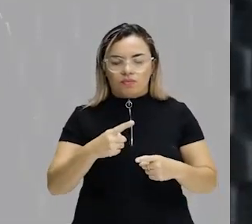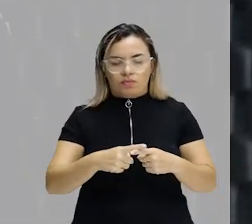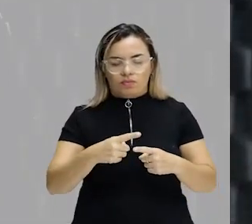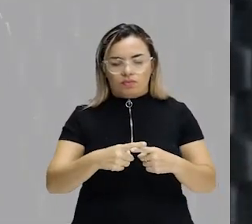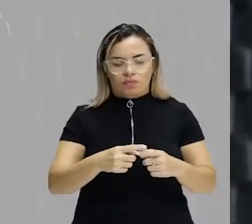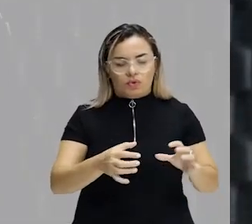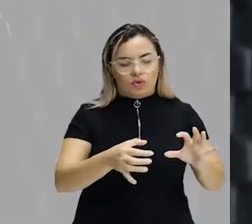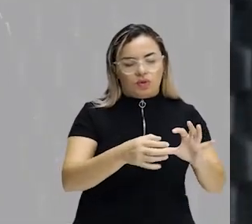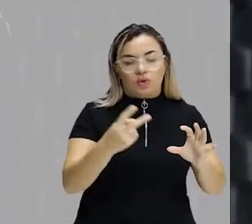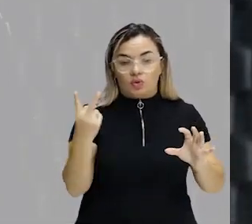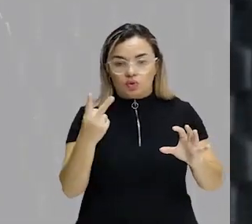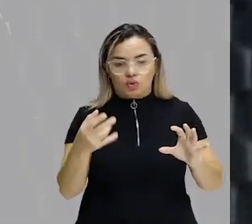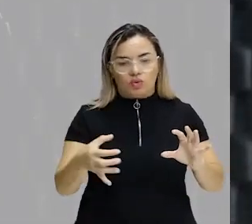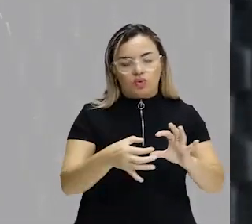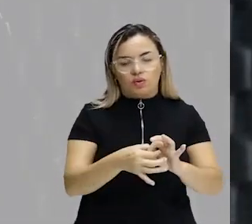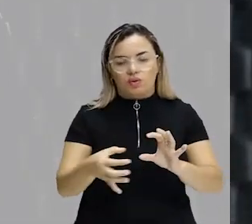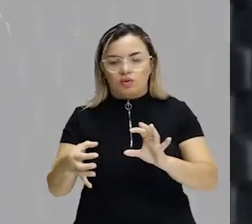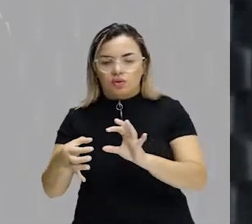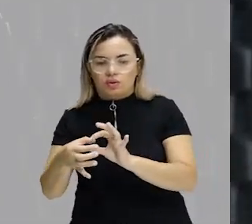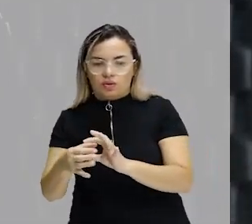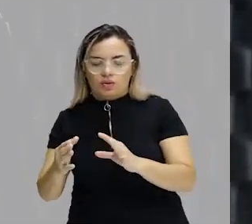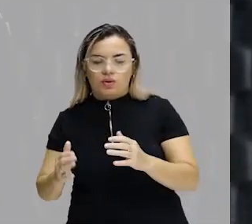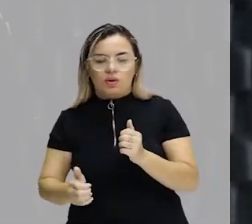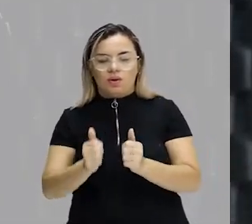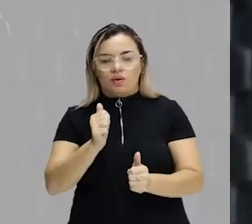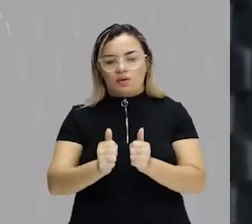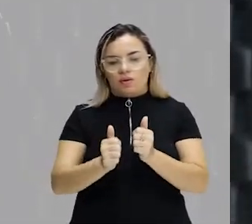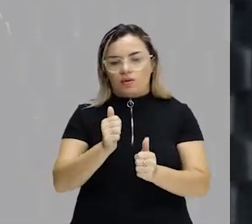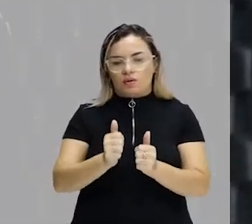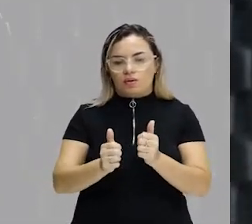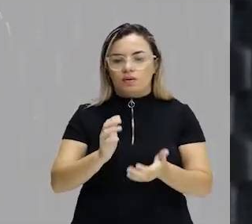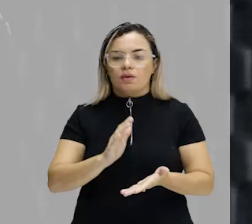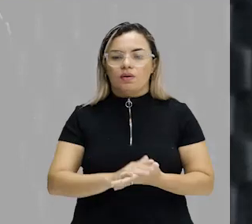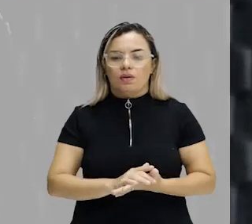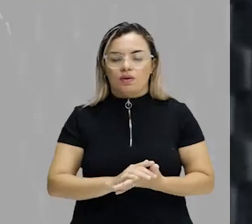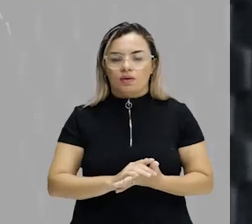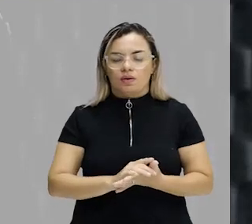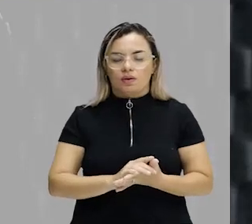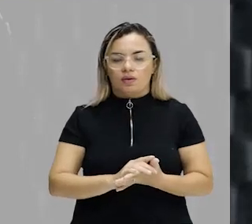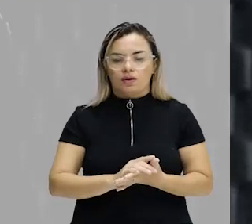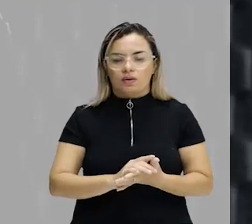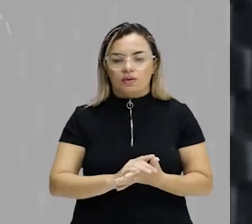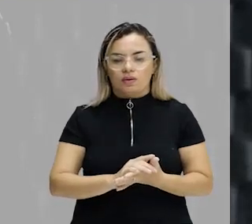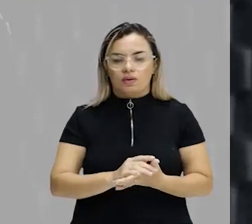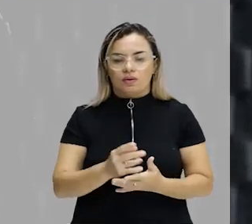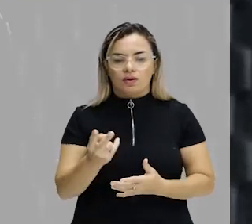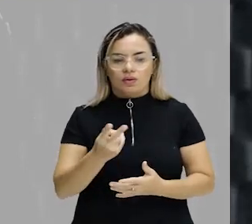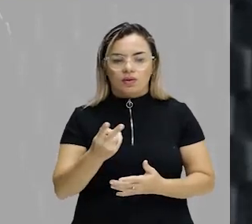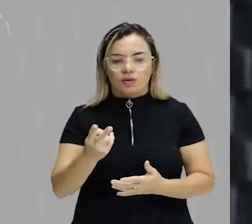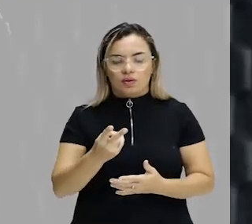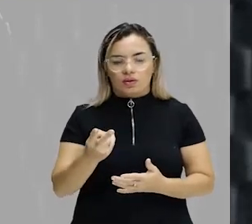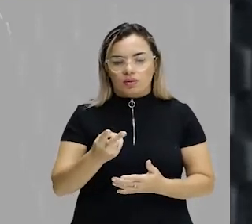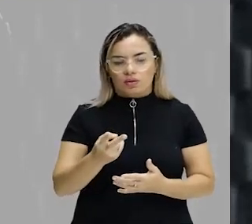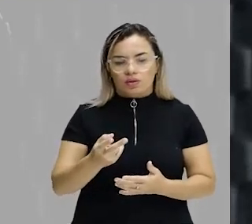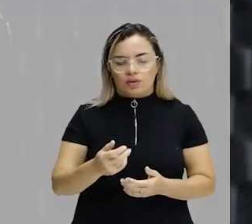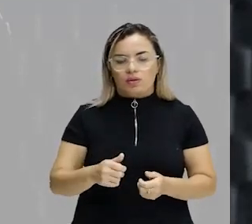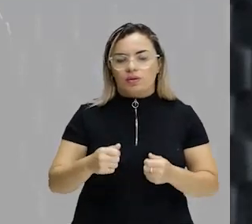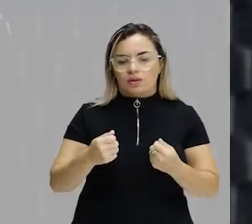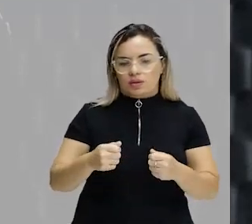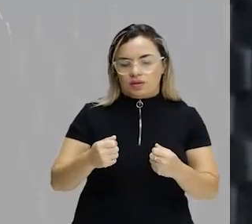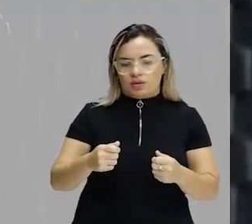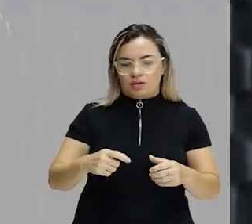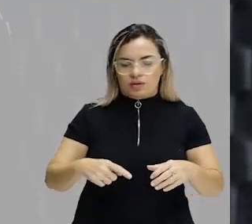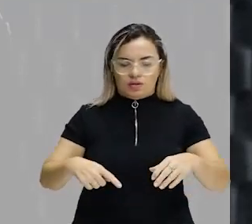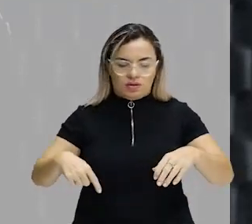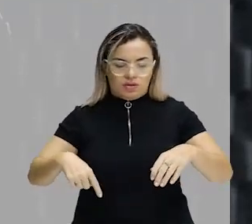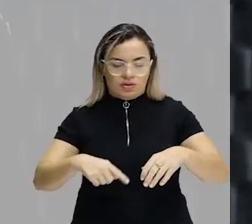duas opções possíveis para serem aplicadas no jogo. Certo? Então, aqui você tem que se ater a esse conectivo